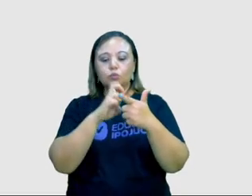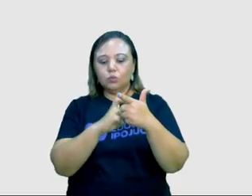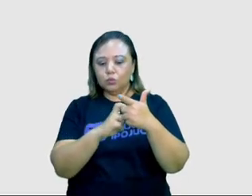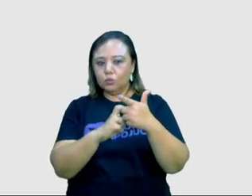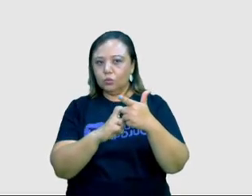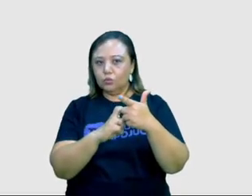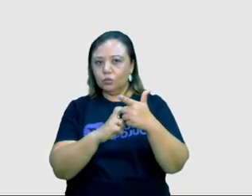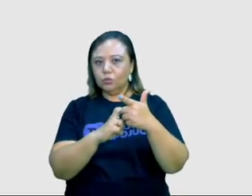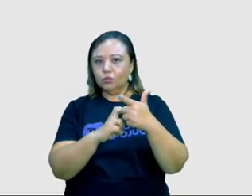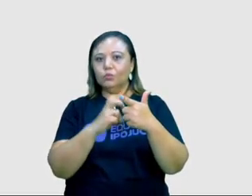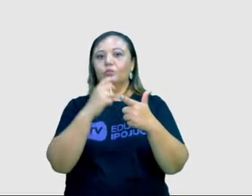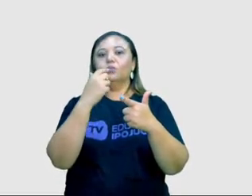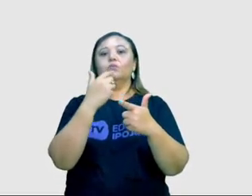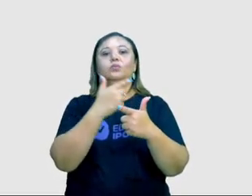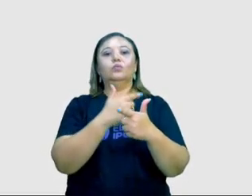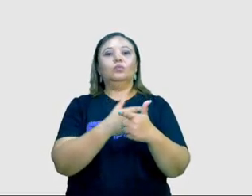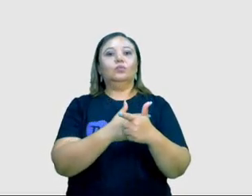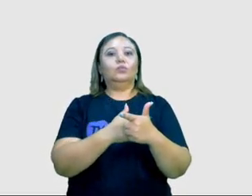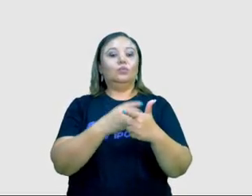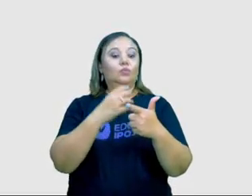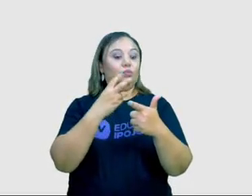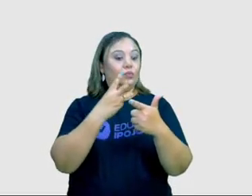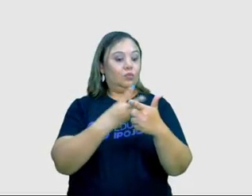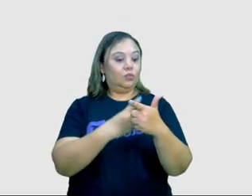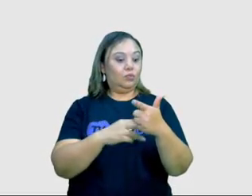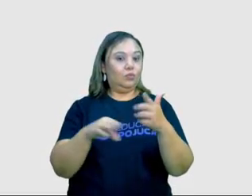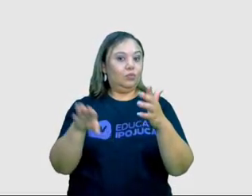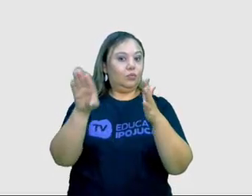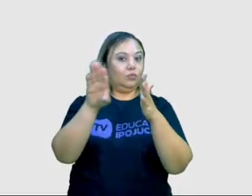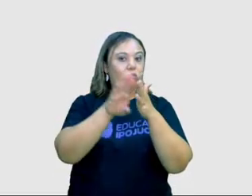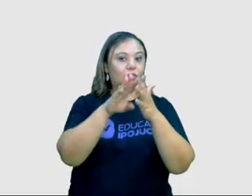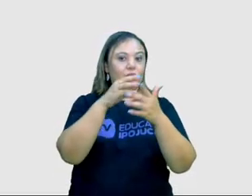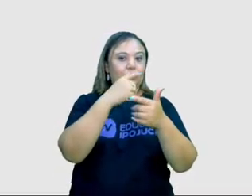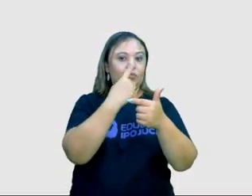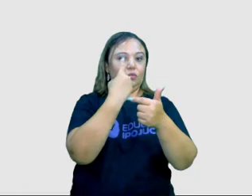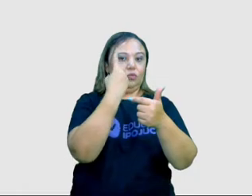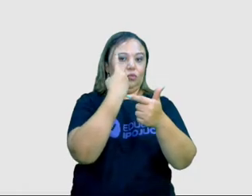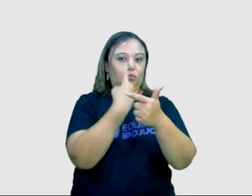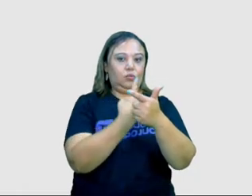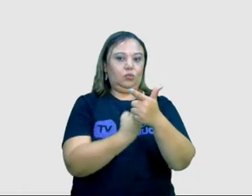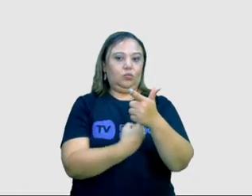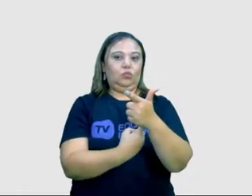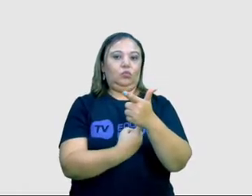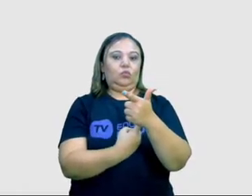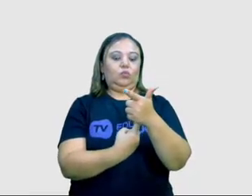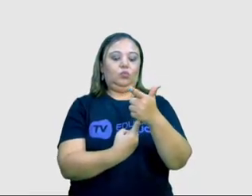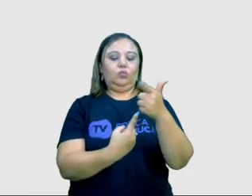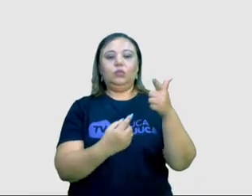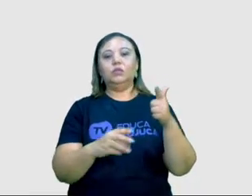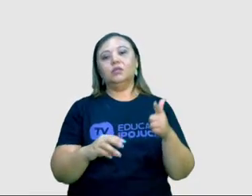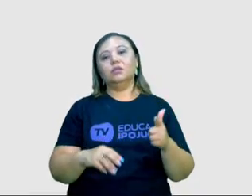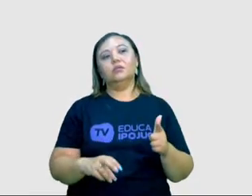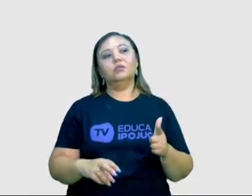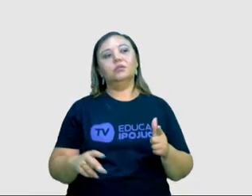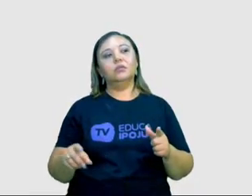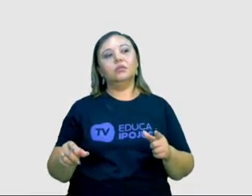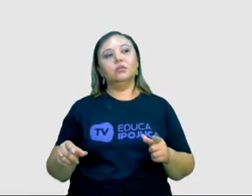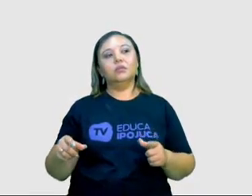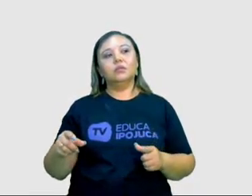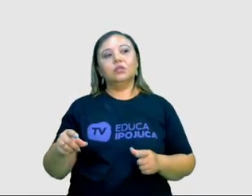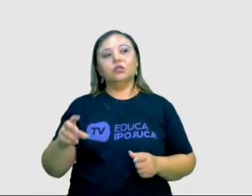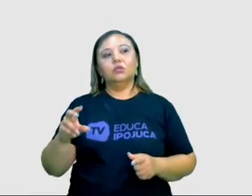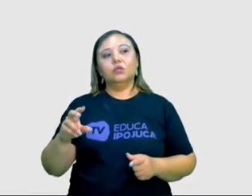5 vezes 6, 30. 30 para chegar em 31 vai sobrar 1. Voltando para